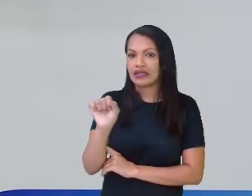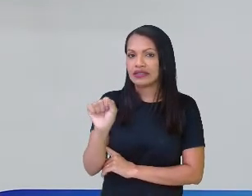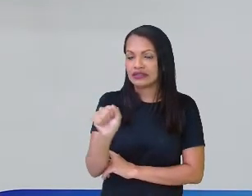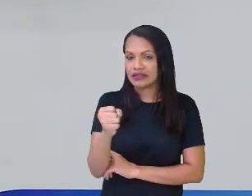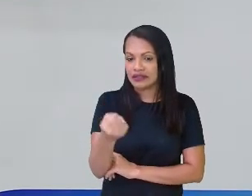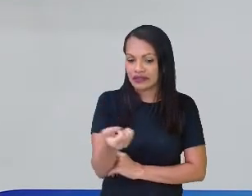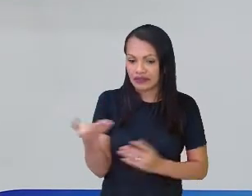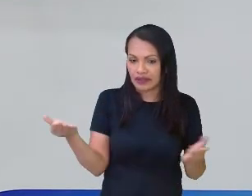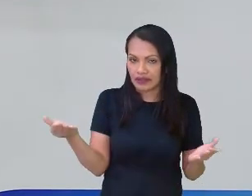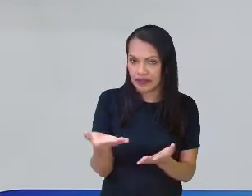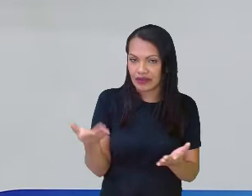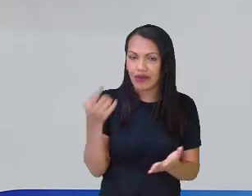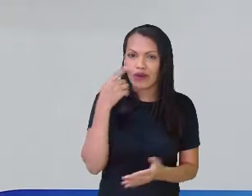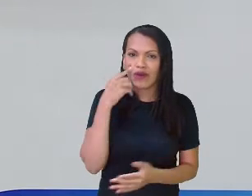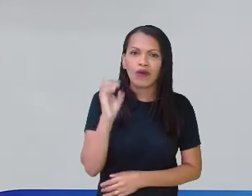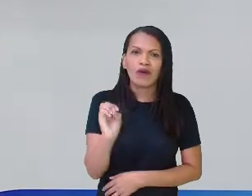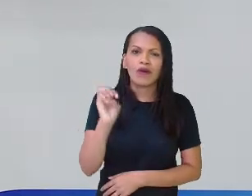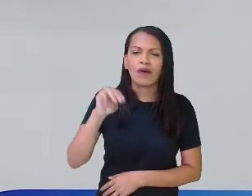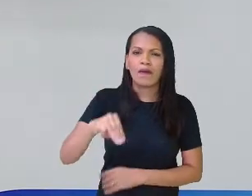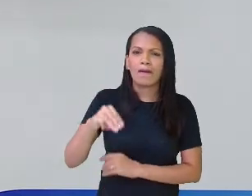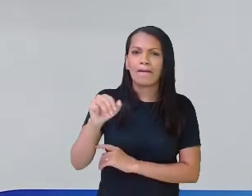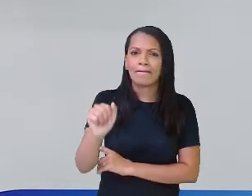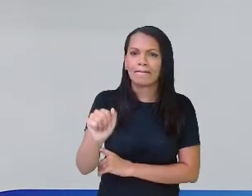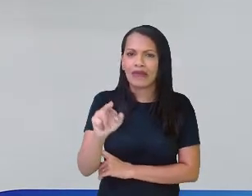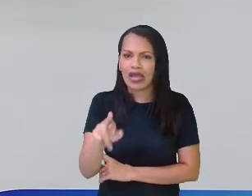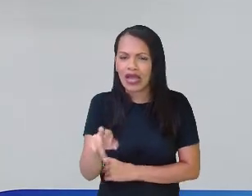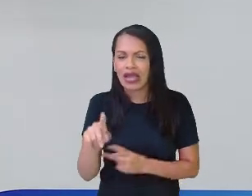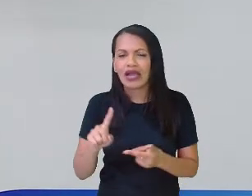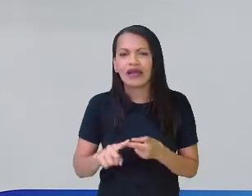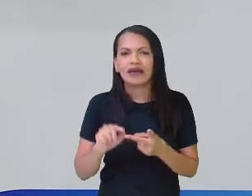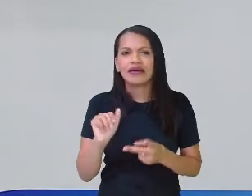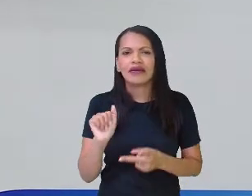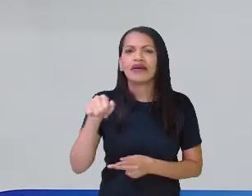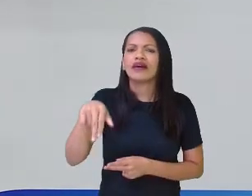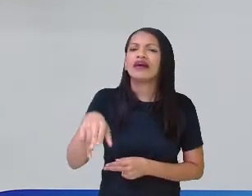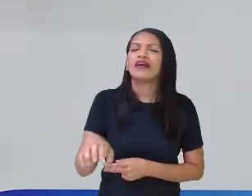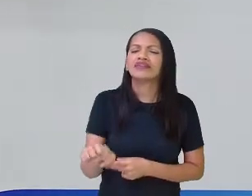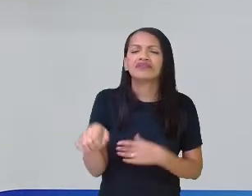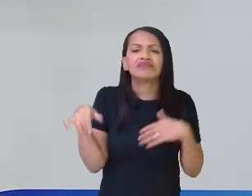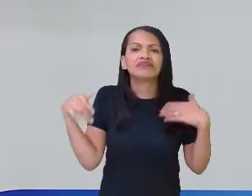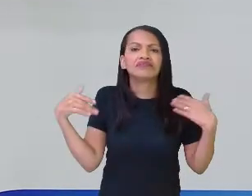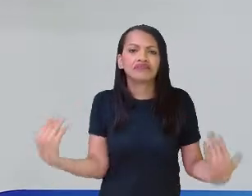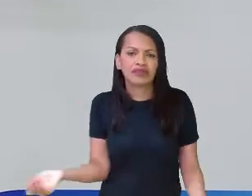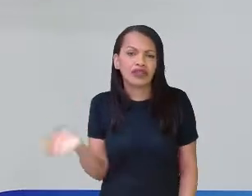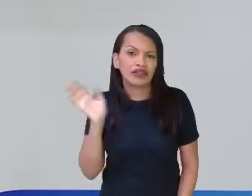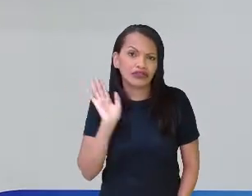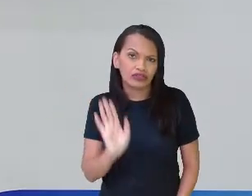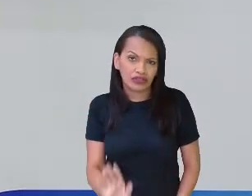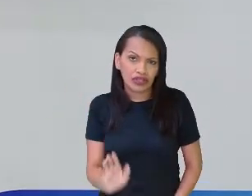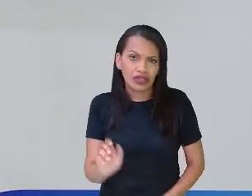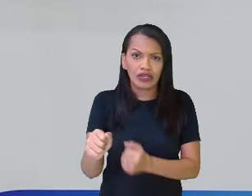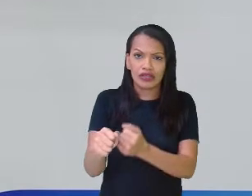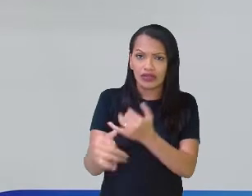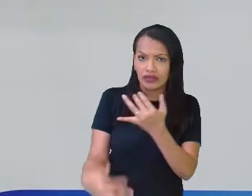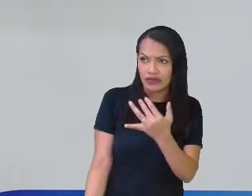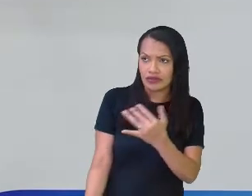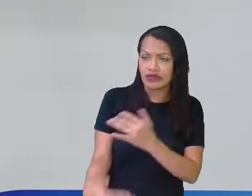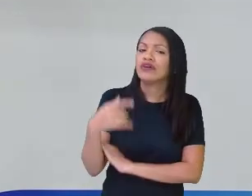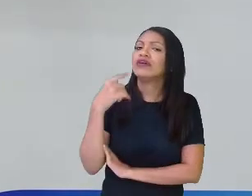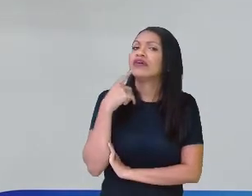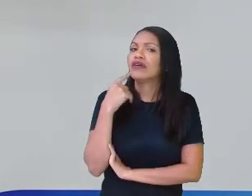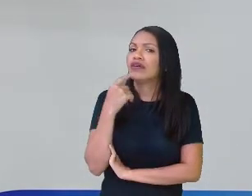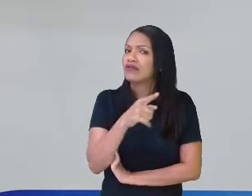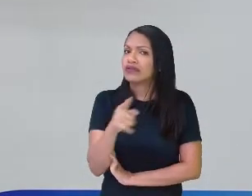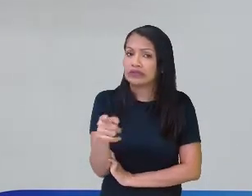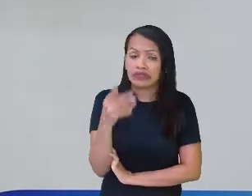né? Omar tá aí, Anne tá por aí, quem é que está? Vai colocando já no chat. Ah, você